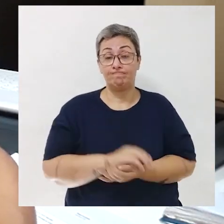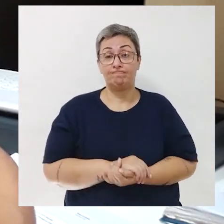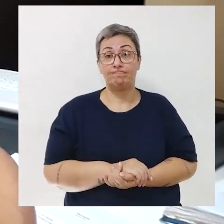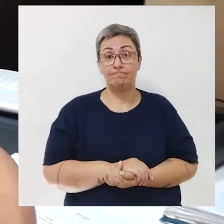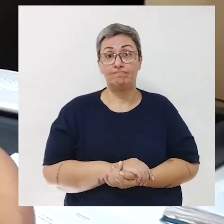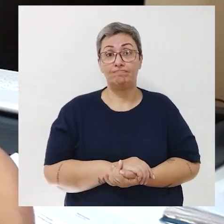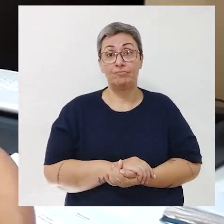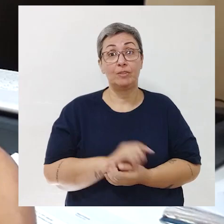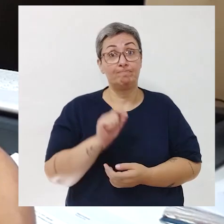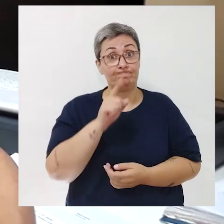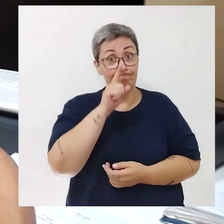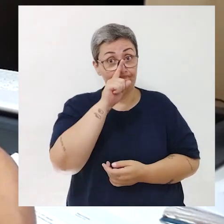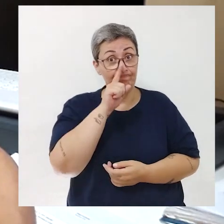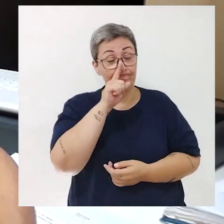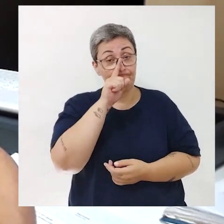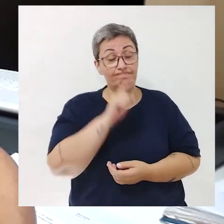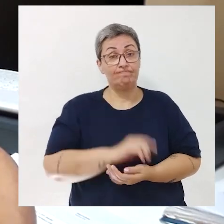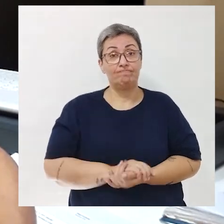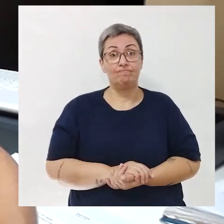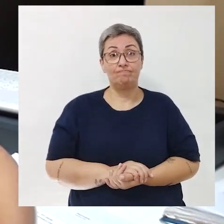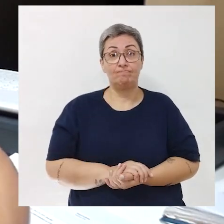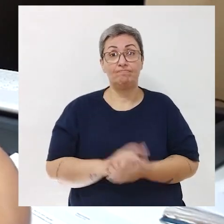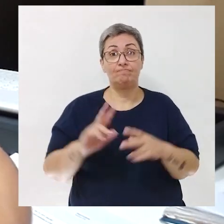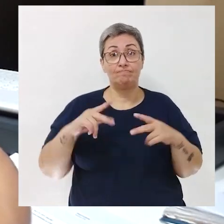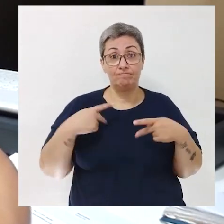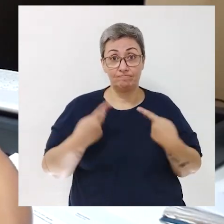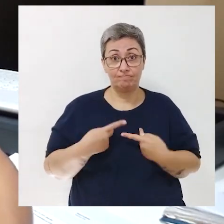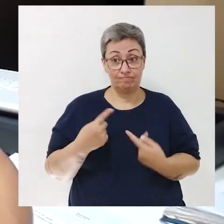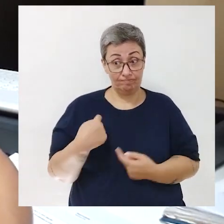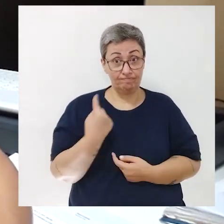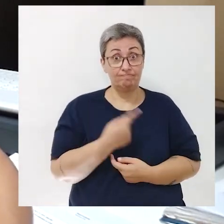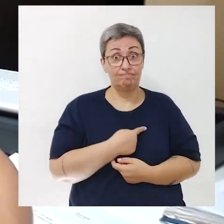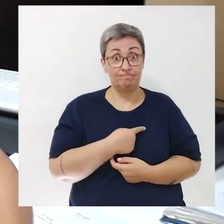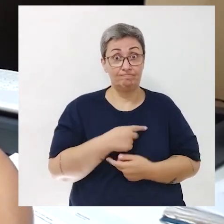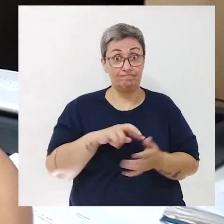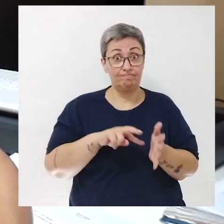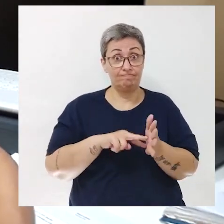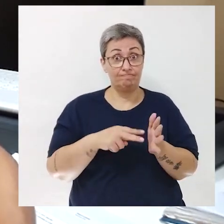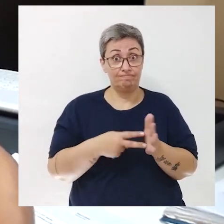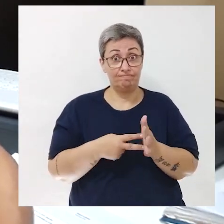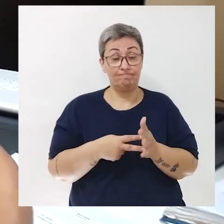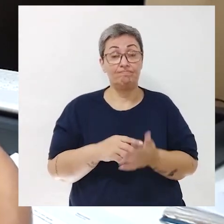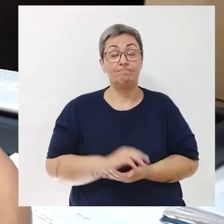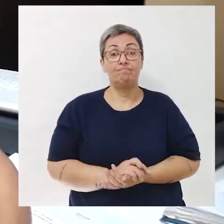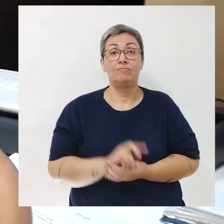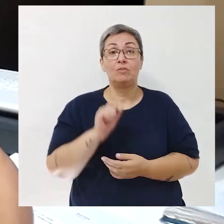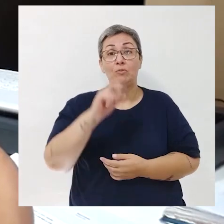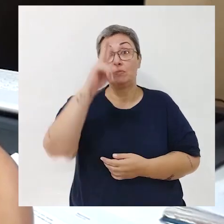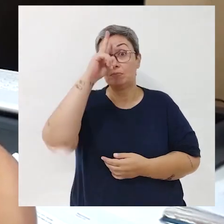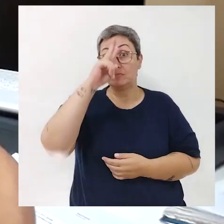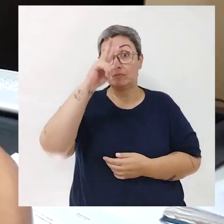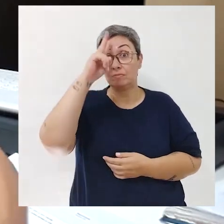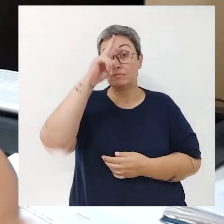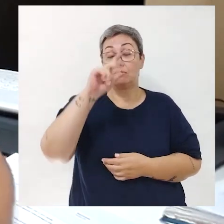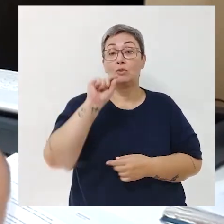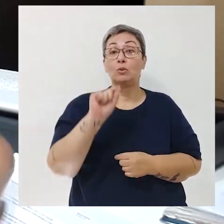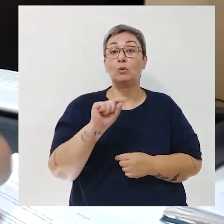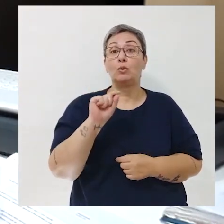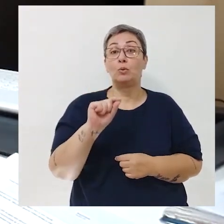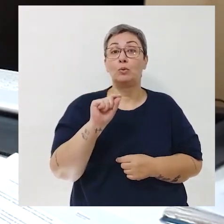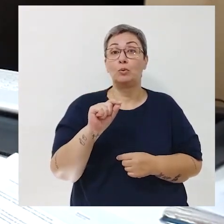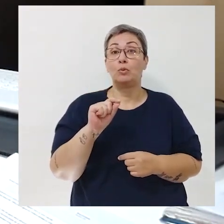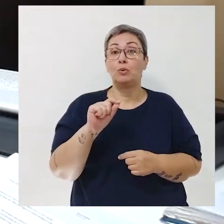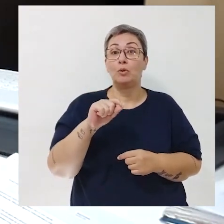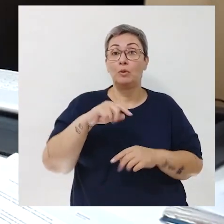humanas. Olha o perigo aí. Humanos somos nós, né? Vamos nos lembrar que